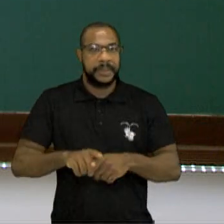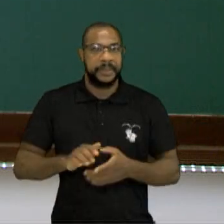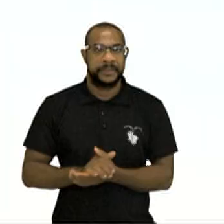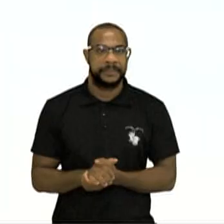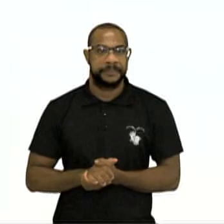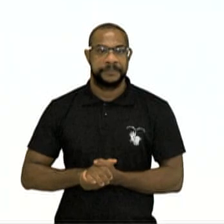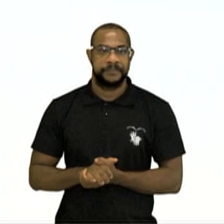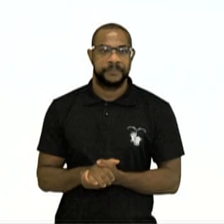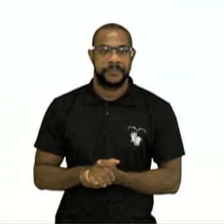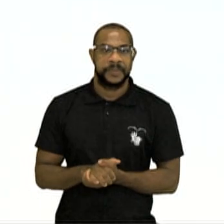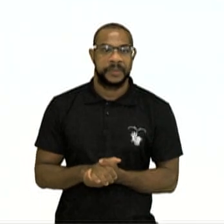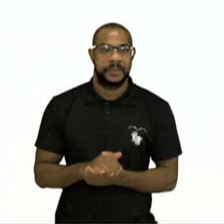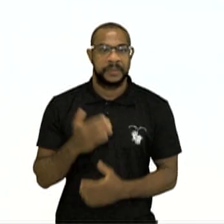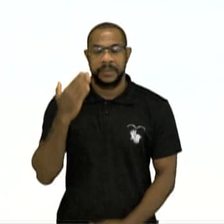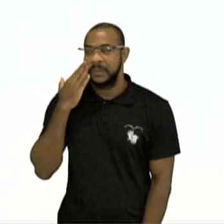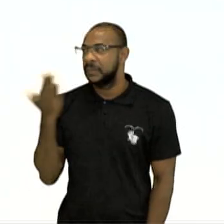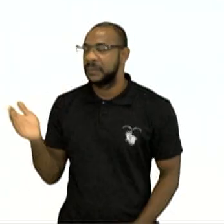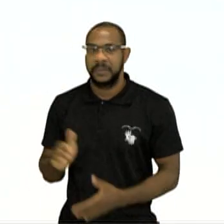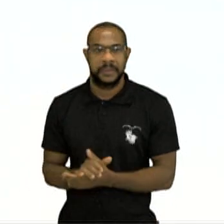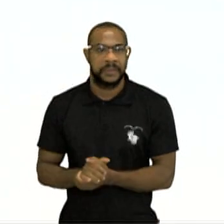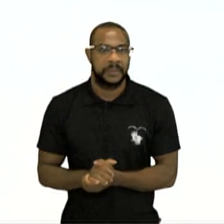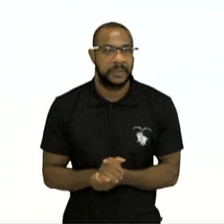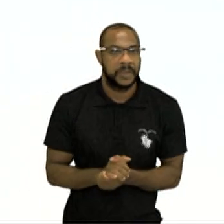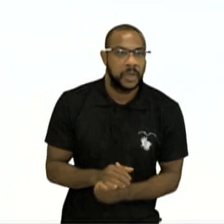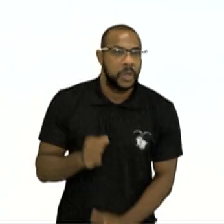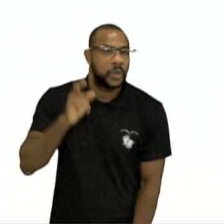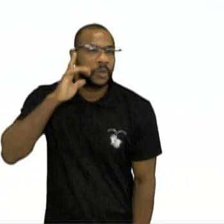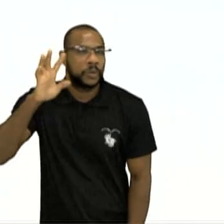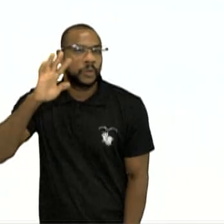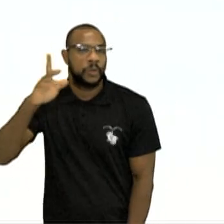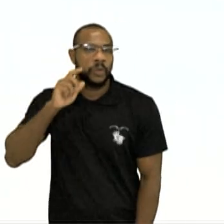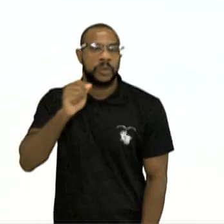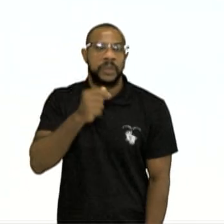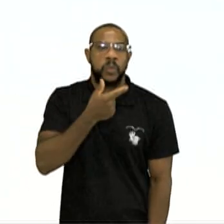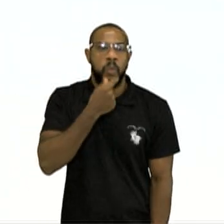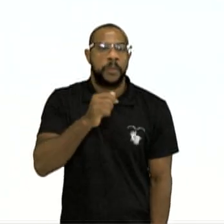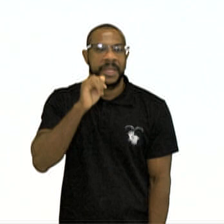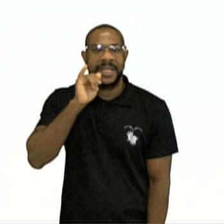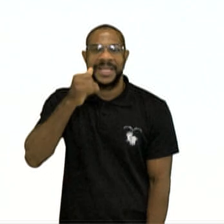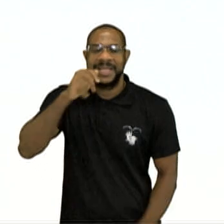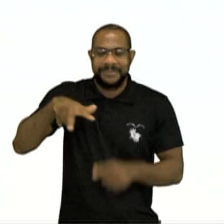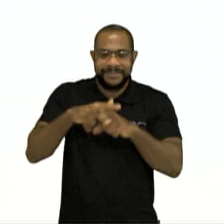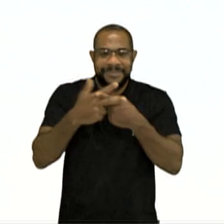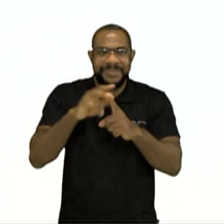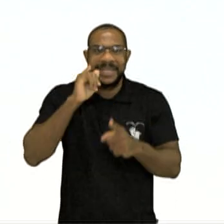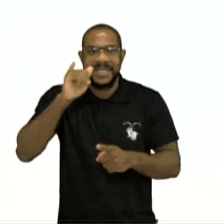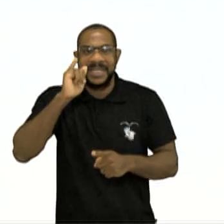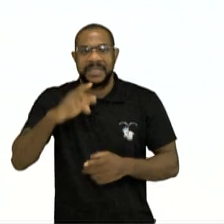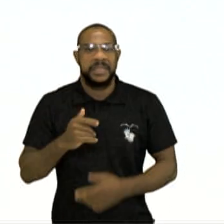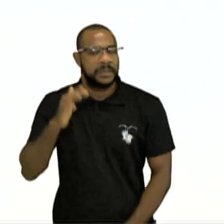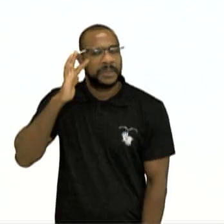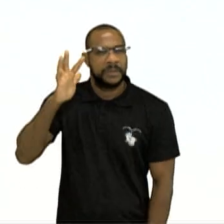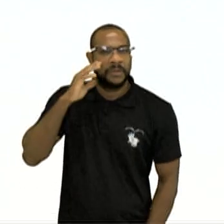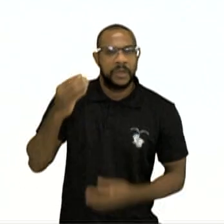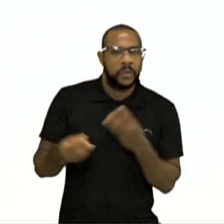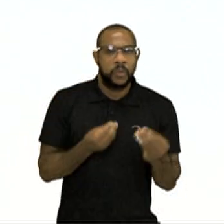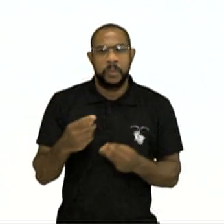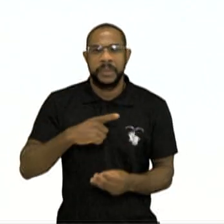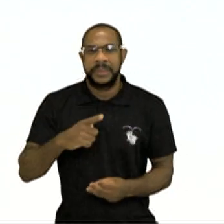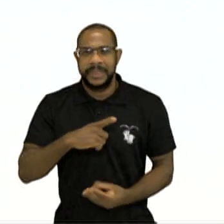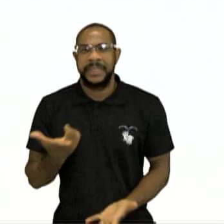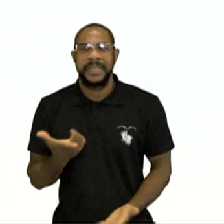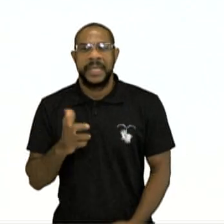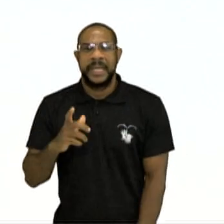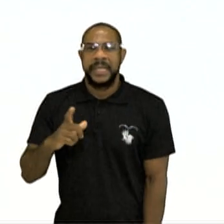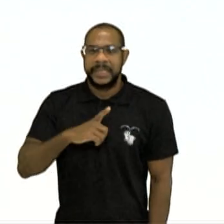no início. Sou engenheiro eletricista e não imaginava o quanto ainda existe essa diferença de